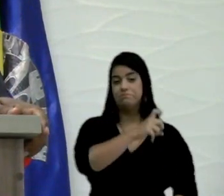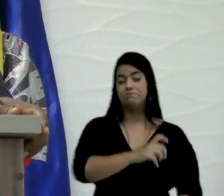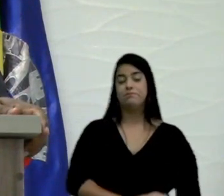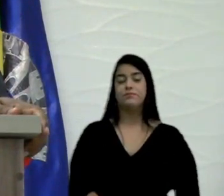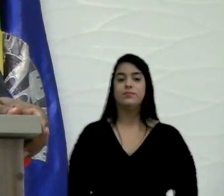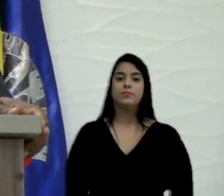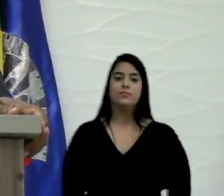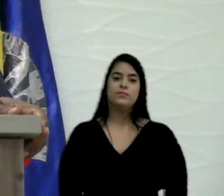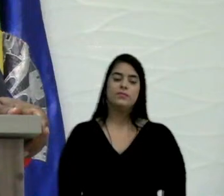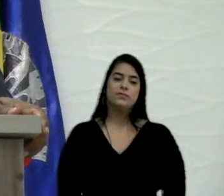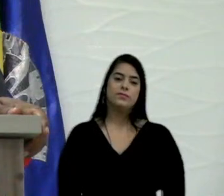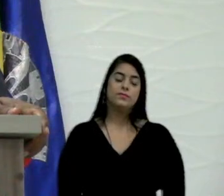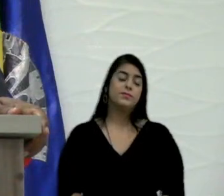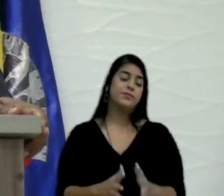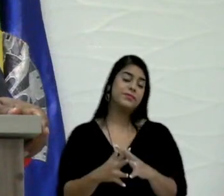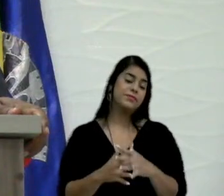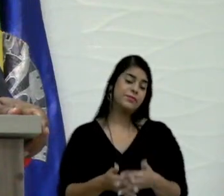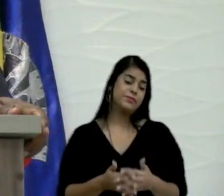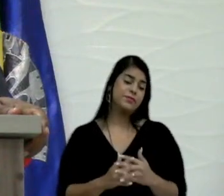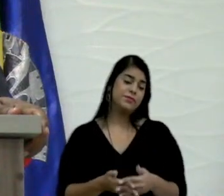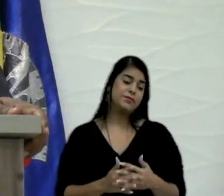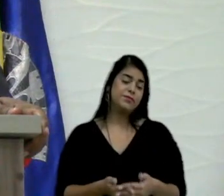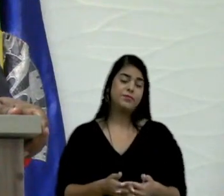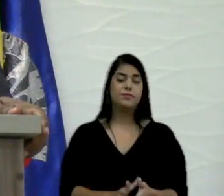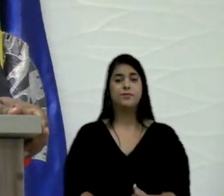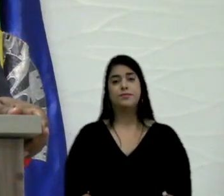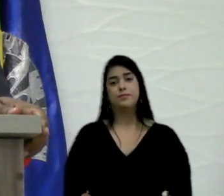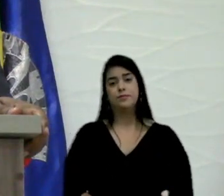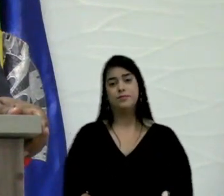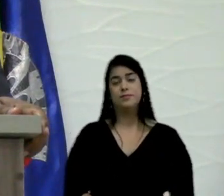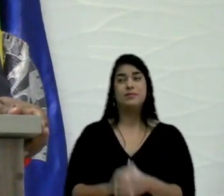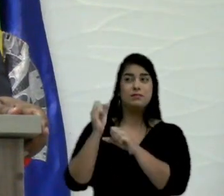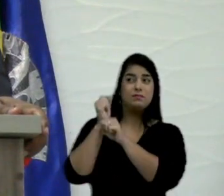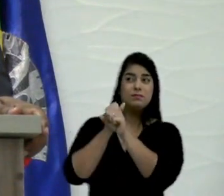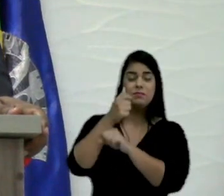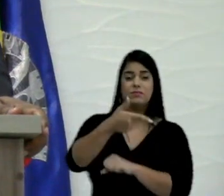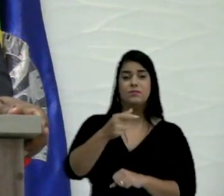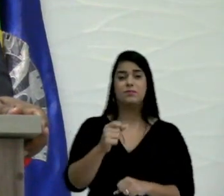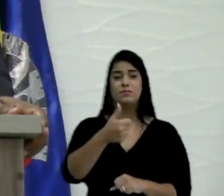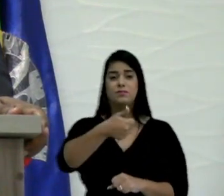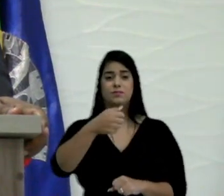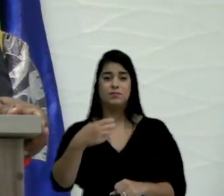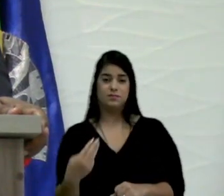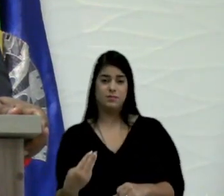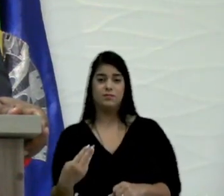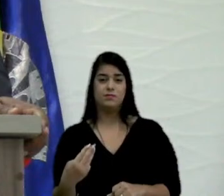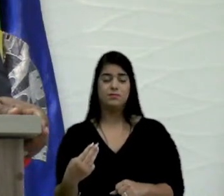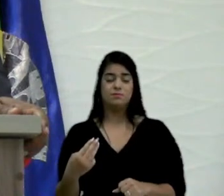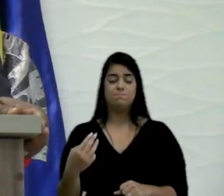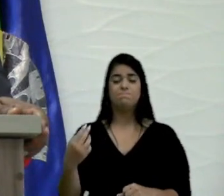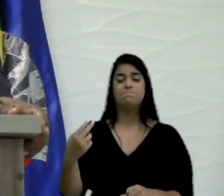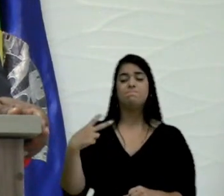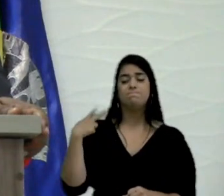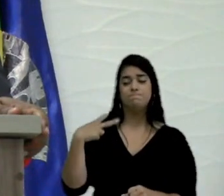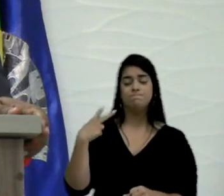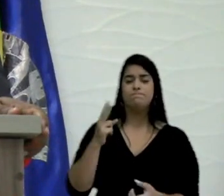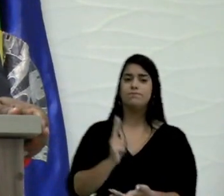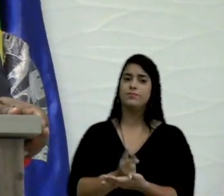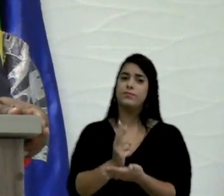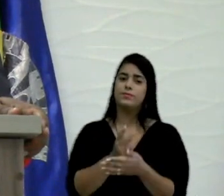difícil complicado desde 2013 que eu estou nessa casa sempre se